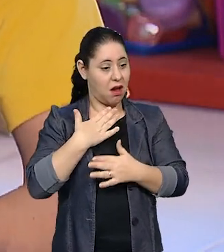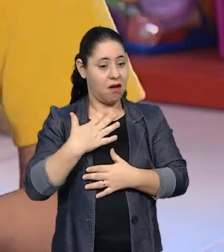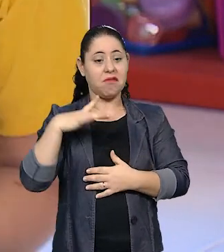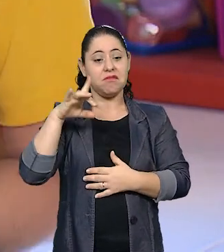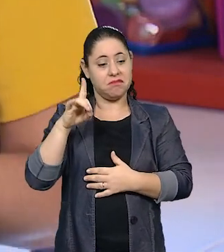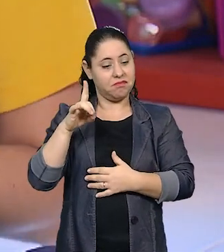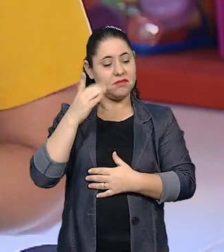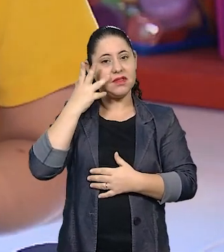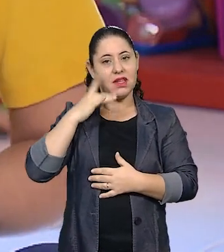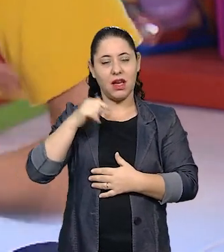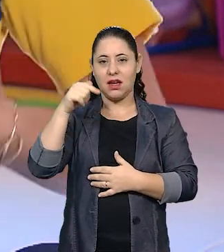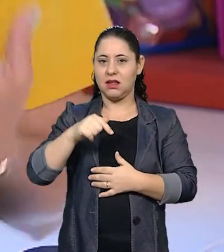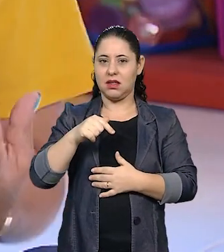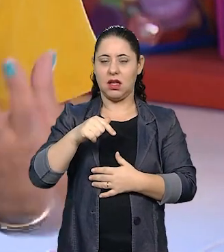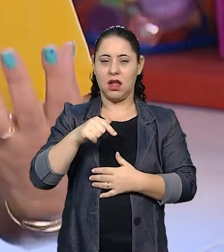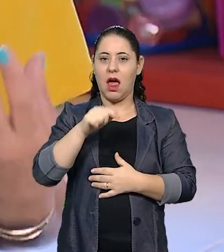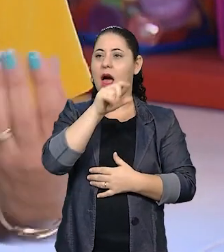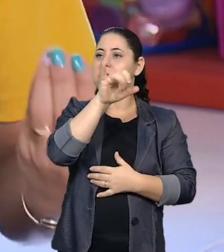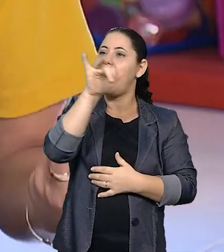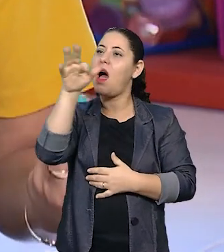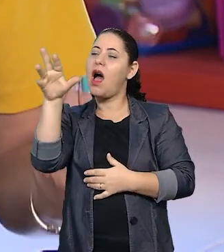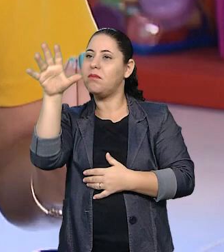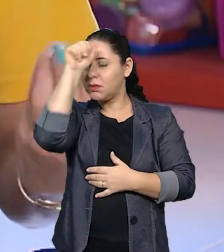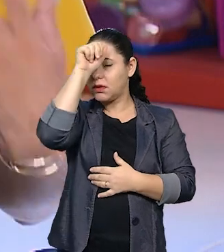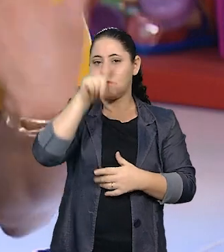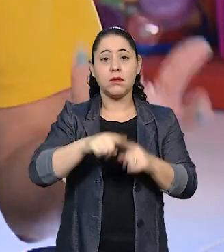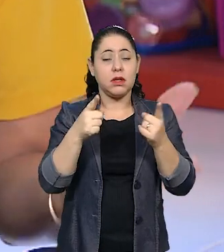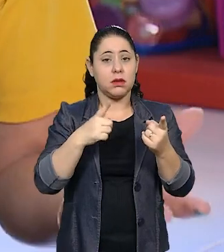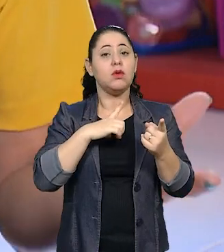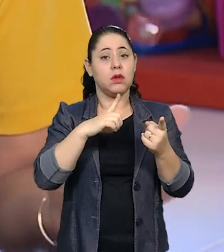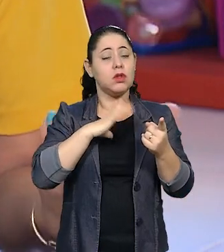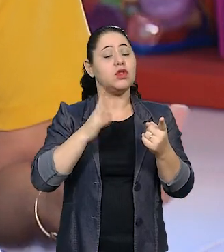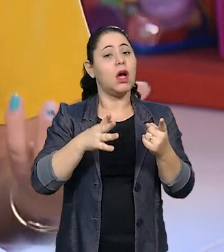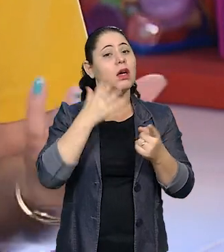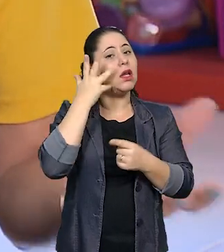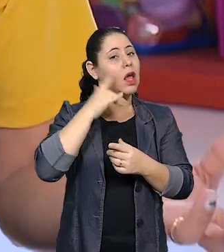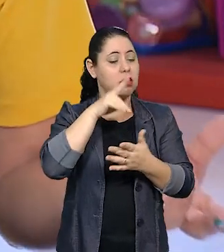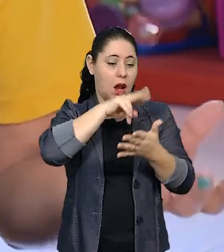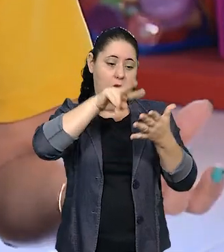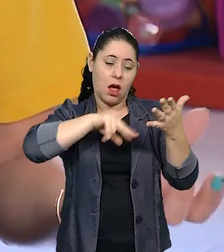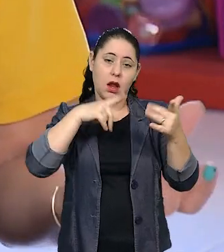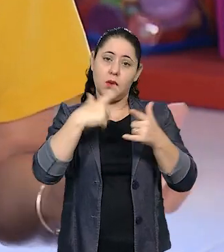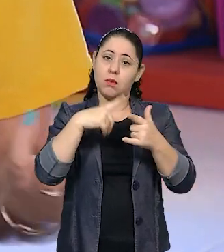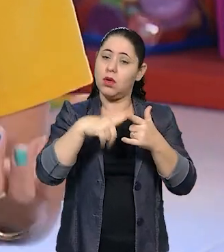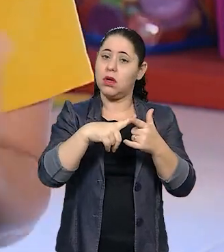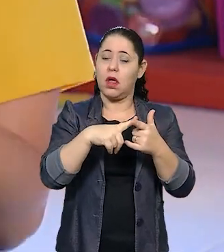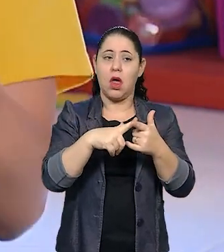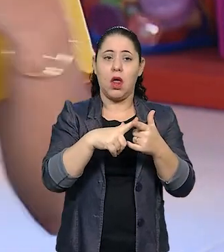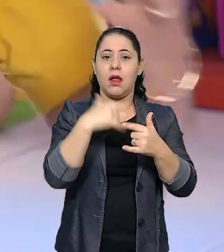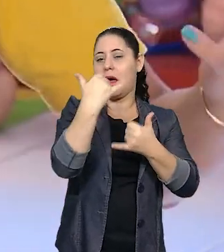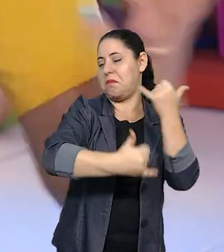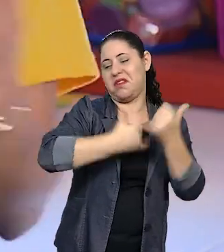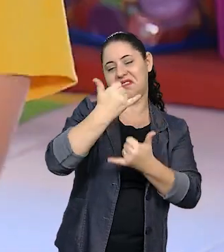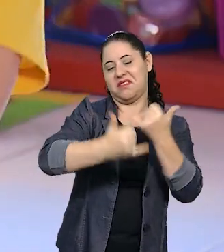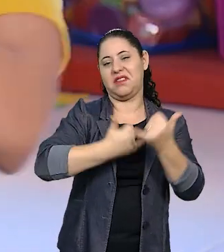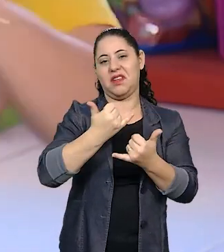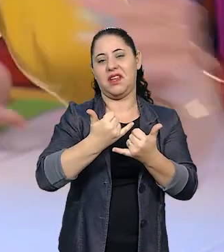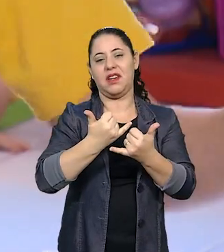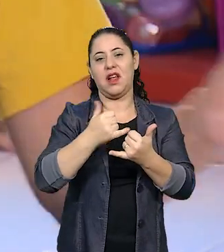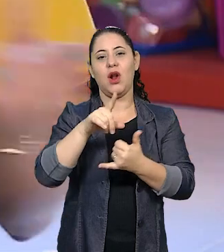pega criança com vários objetos de apego. Então, quando chega no final do ano que você vê, que você fala assim, meu Deus, essa criança... Aqui a